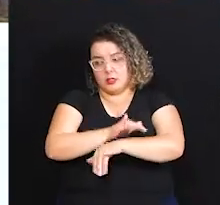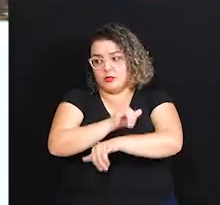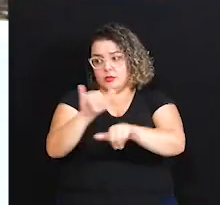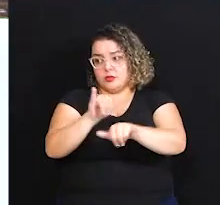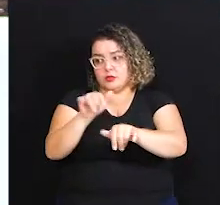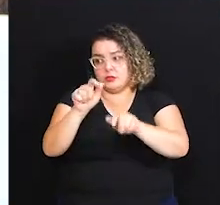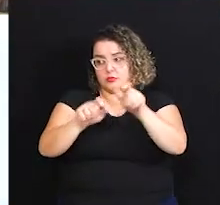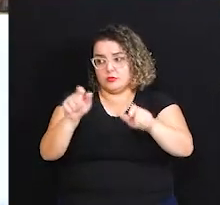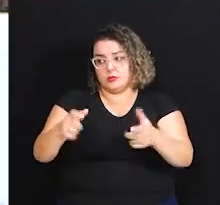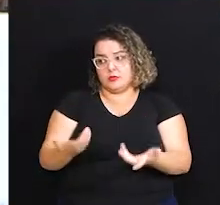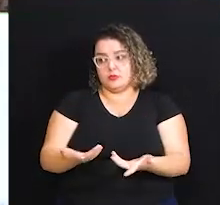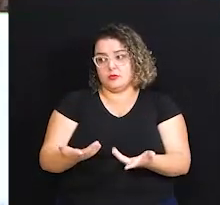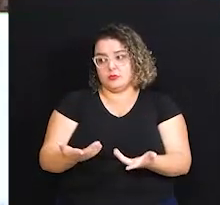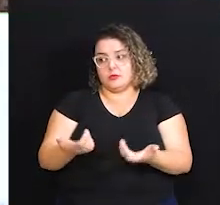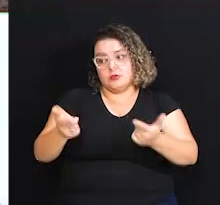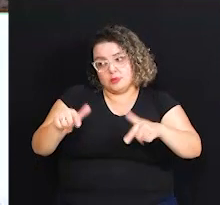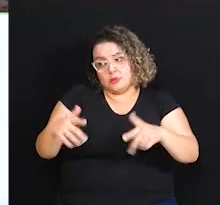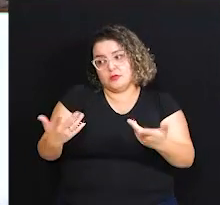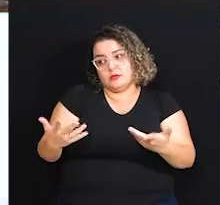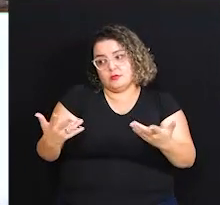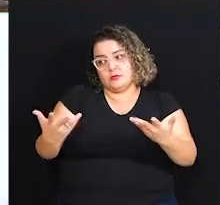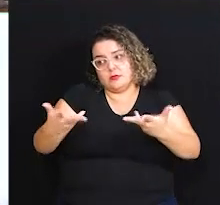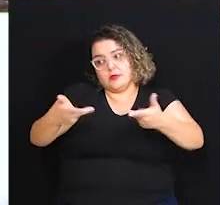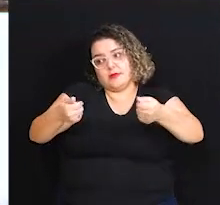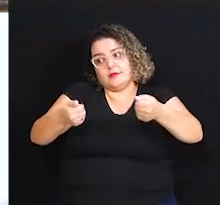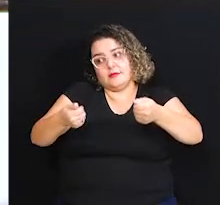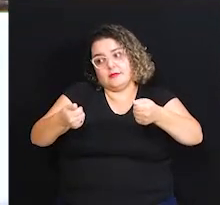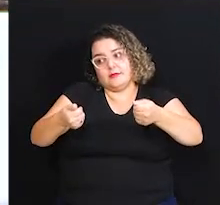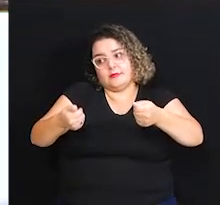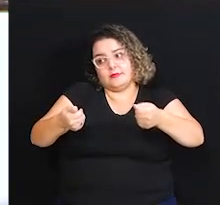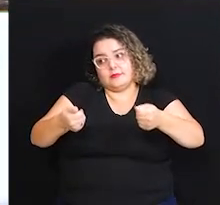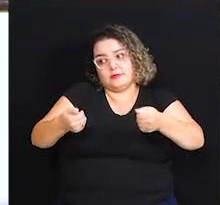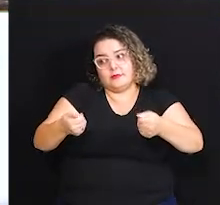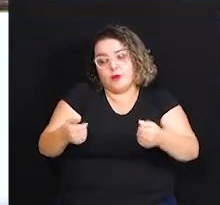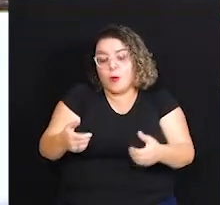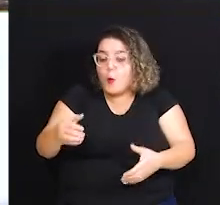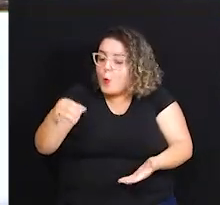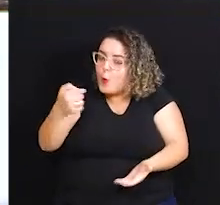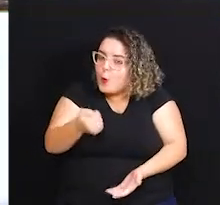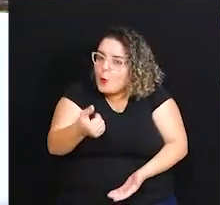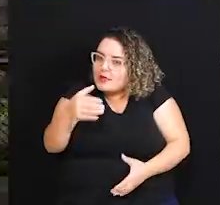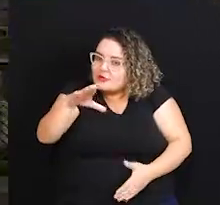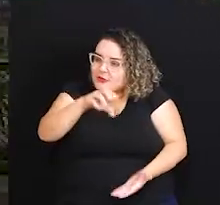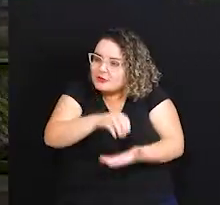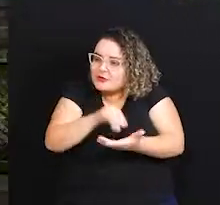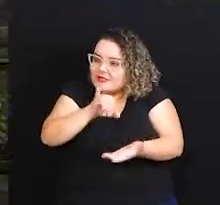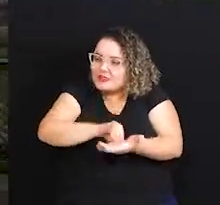outras pessoas este cantinho tão rico, no meio quase do centro de Campinas.